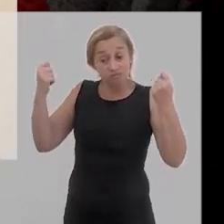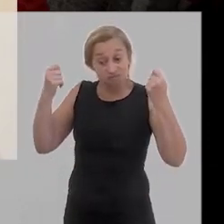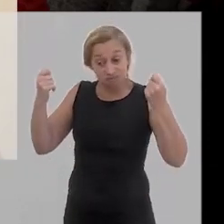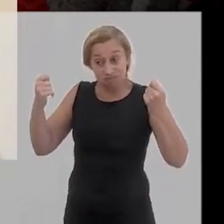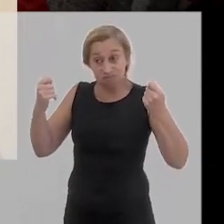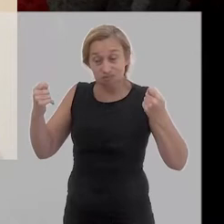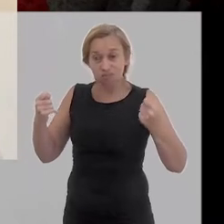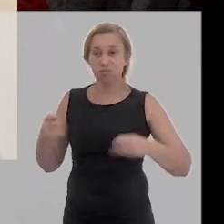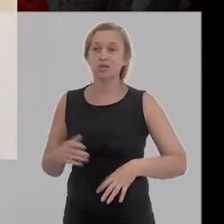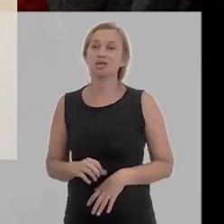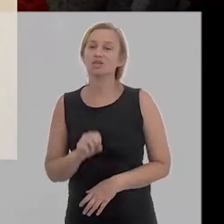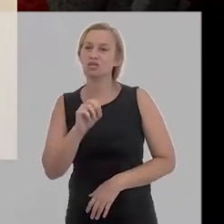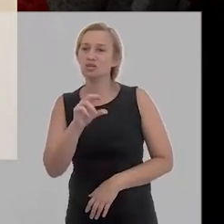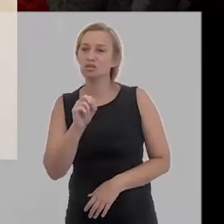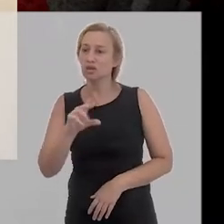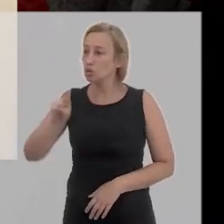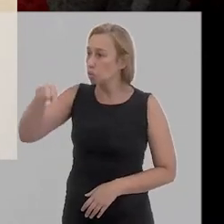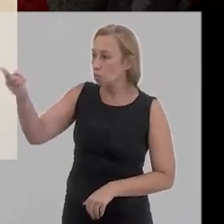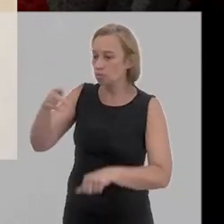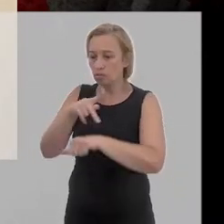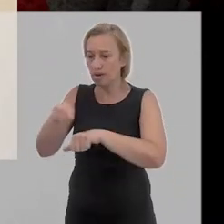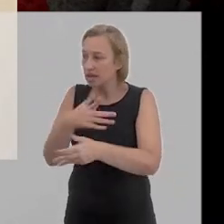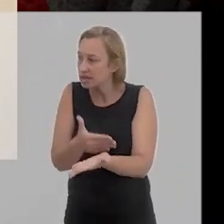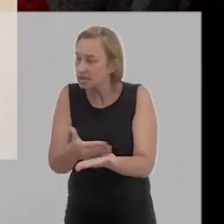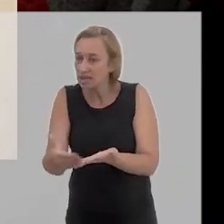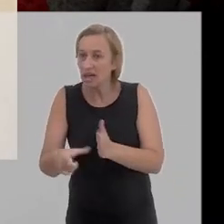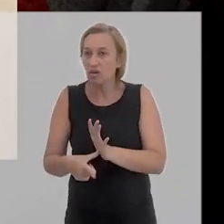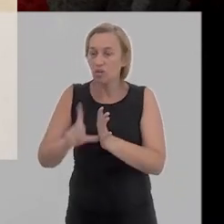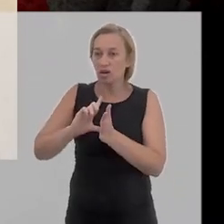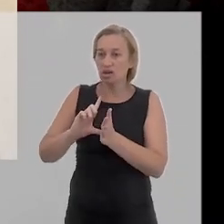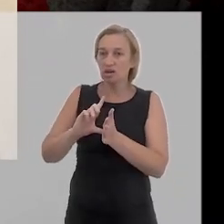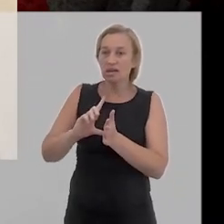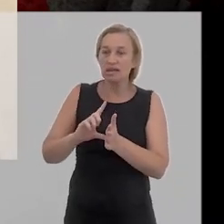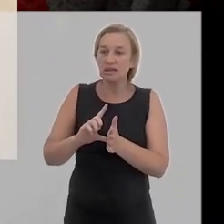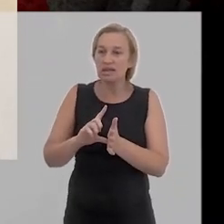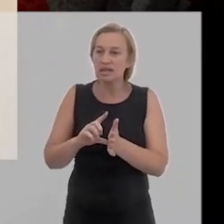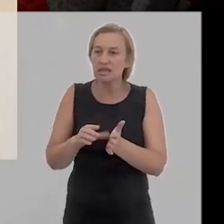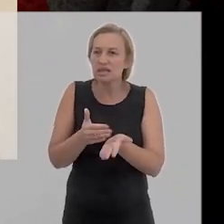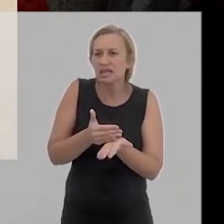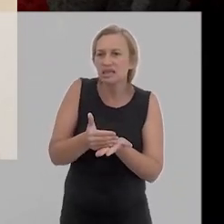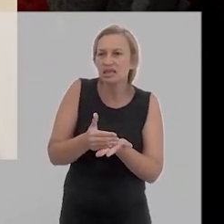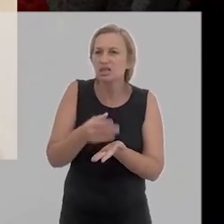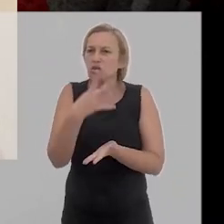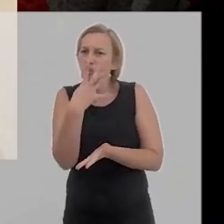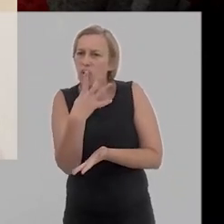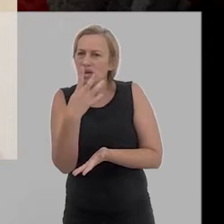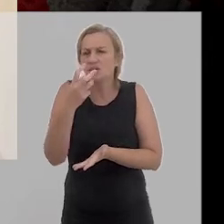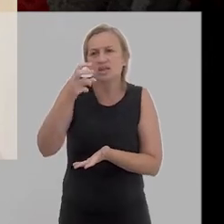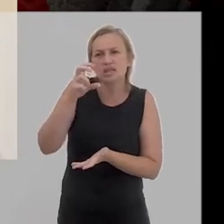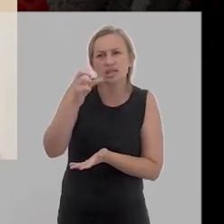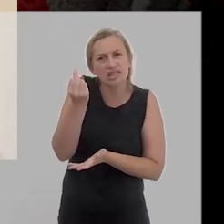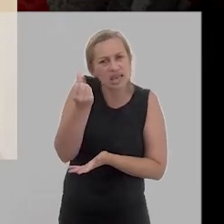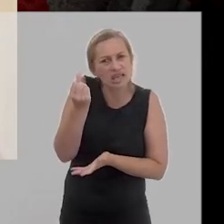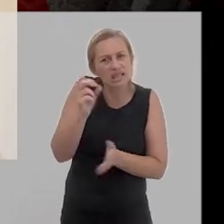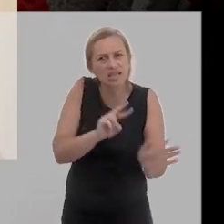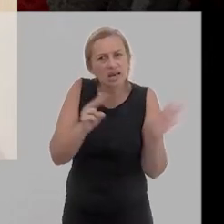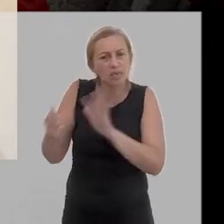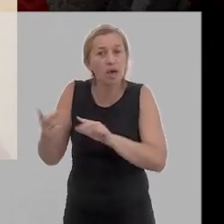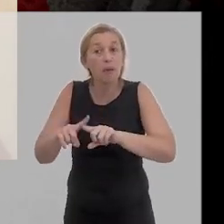ser otimista, né? As curvas de Ômicron em outros países que começaram antes, essa curva durou em torno